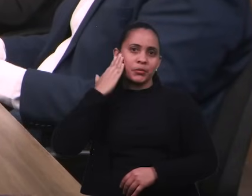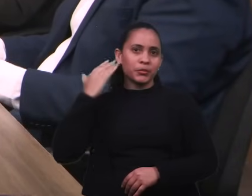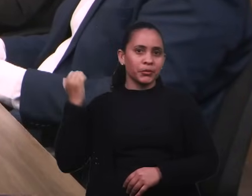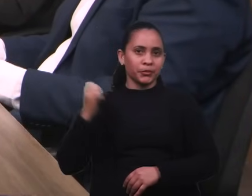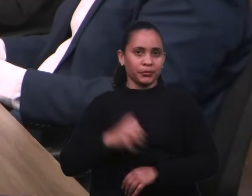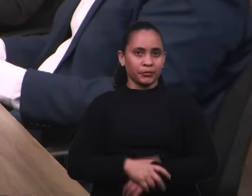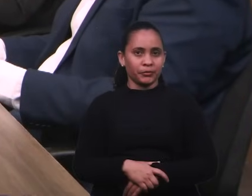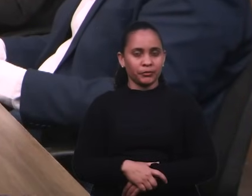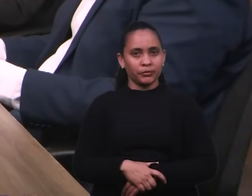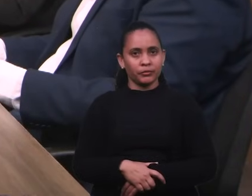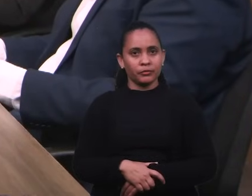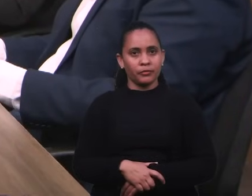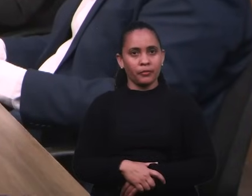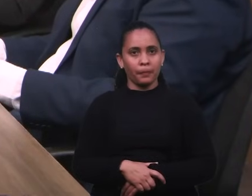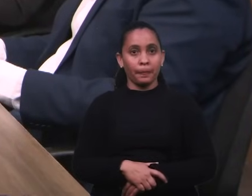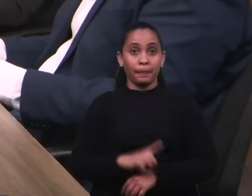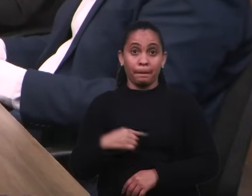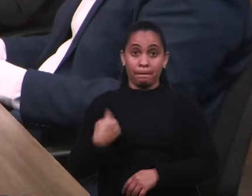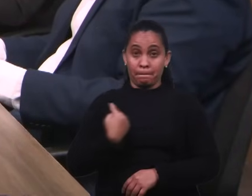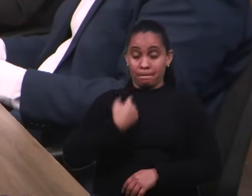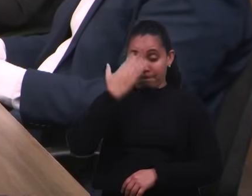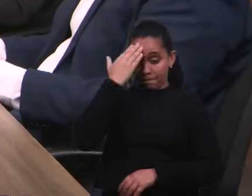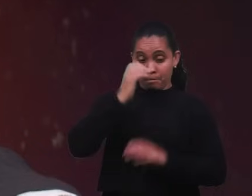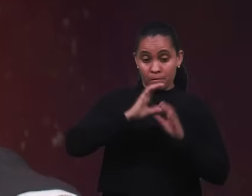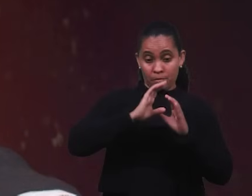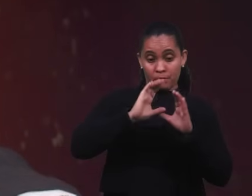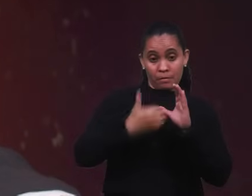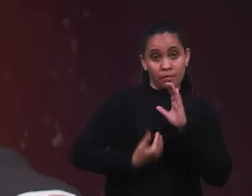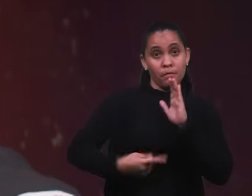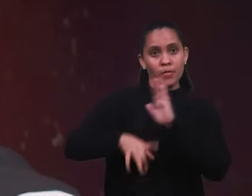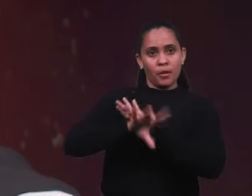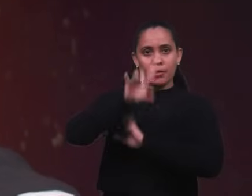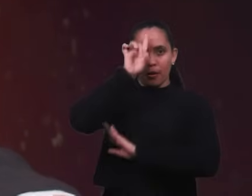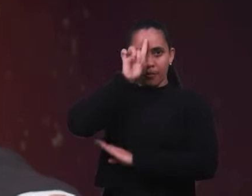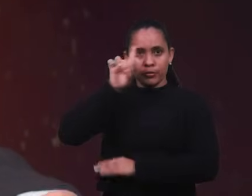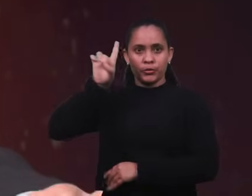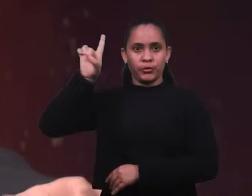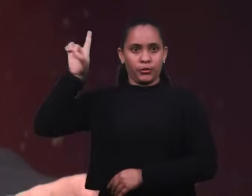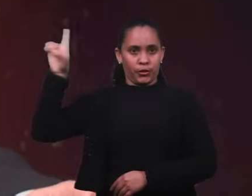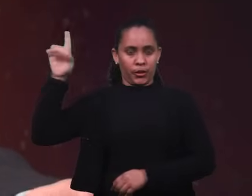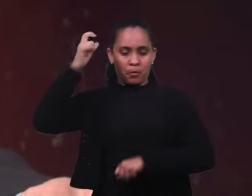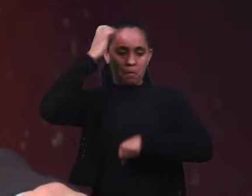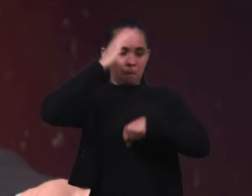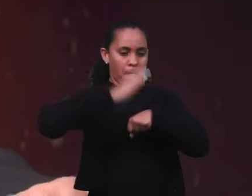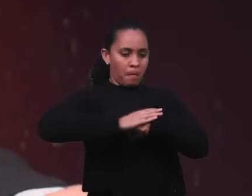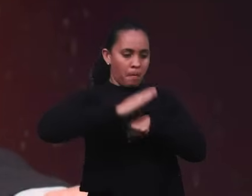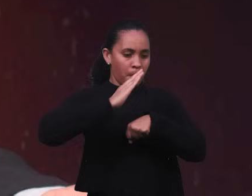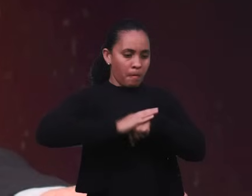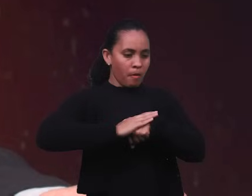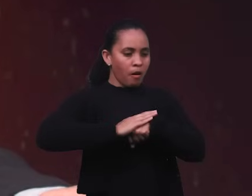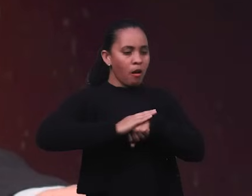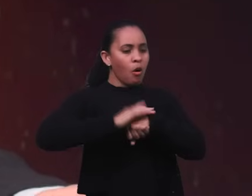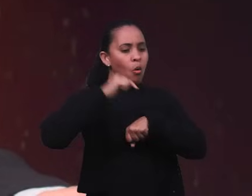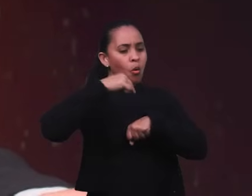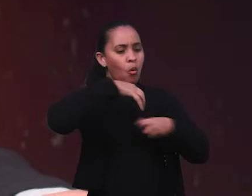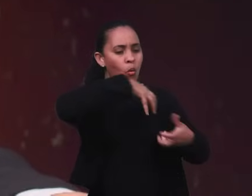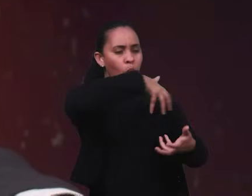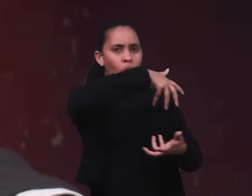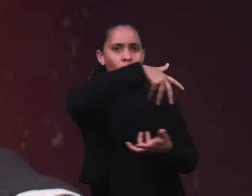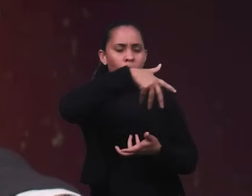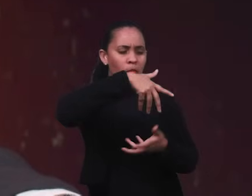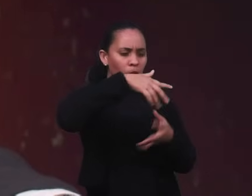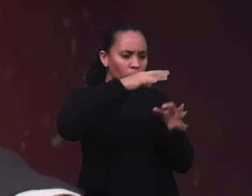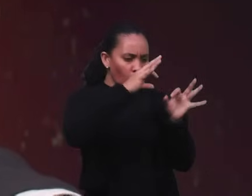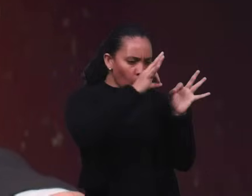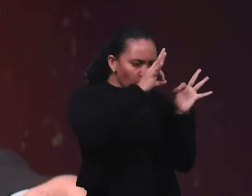nós entendermos esse atributo de Deus como onisciência, é bom nós começarmos entendendo aquilo que é a nossa ciência, né? E